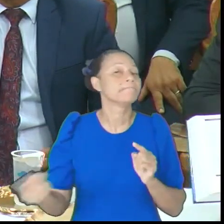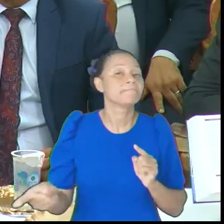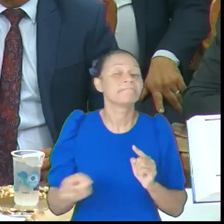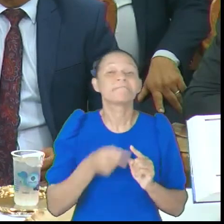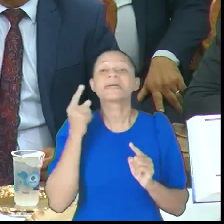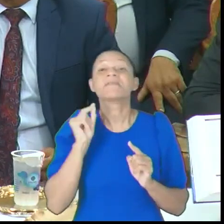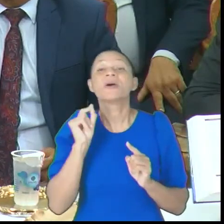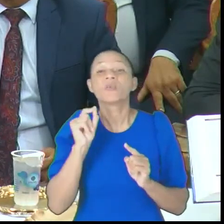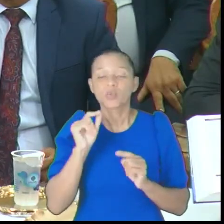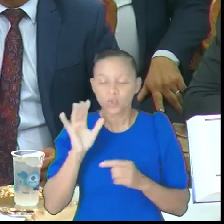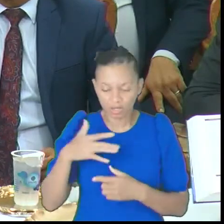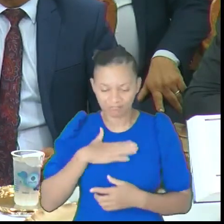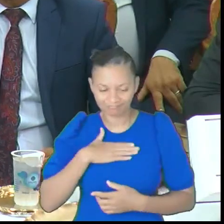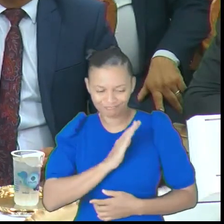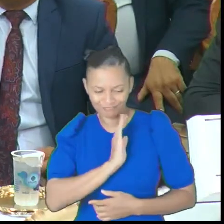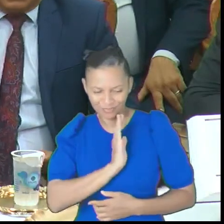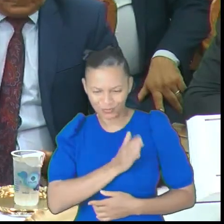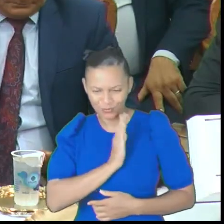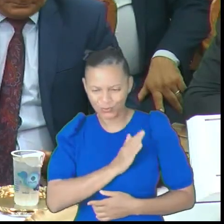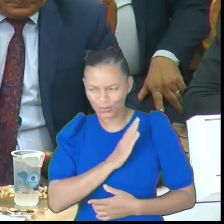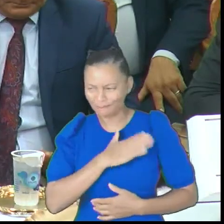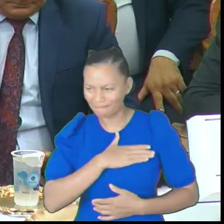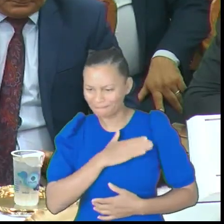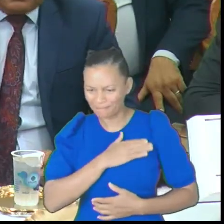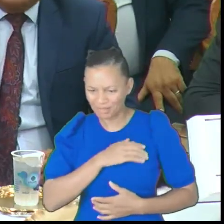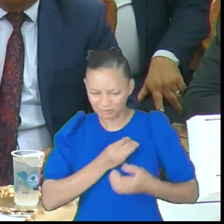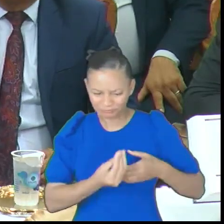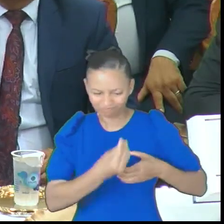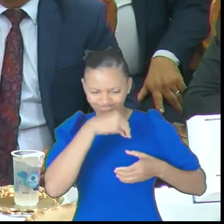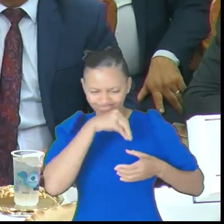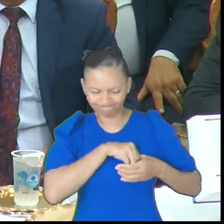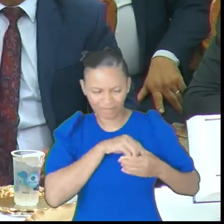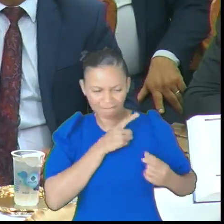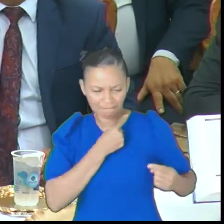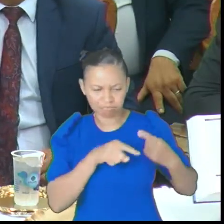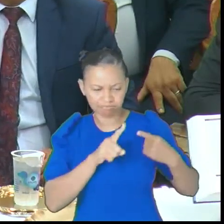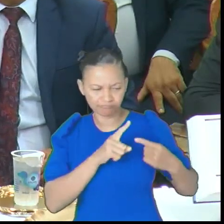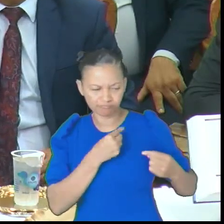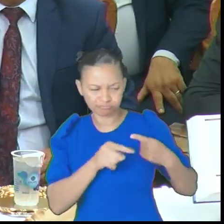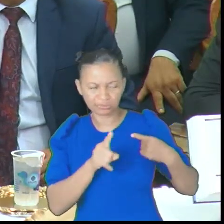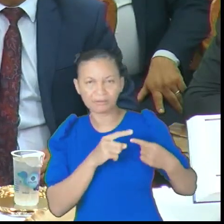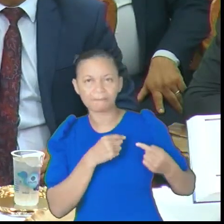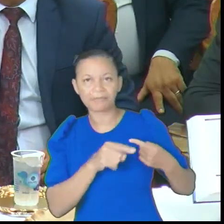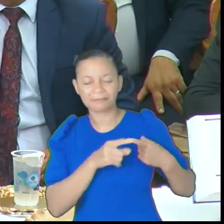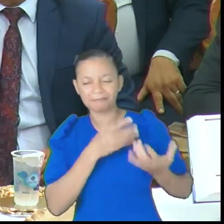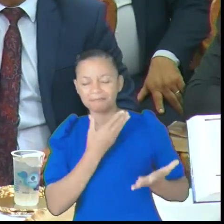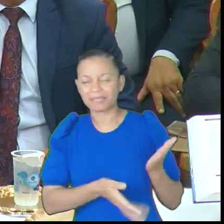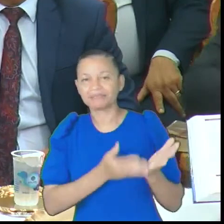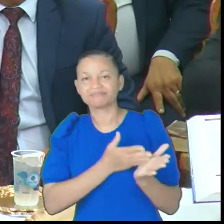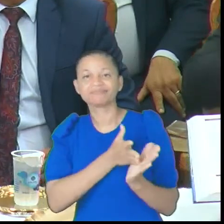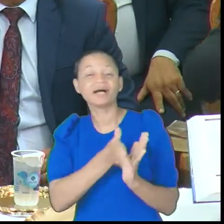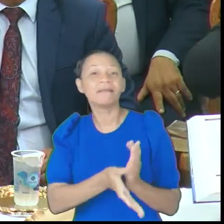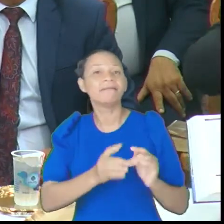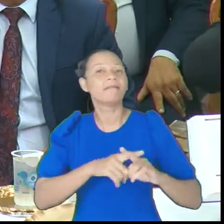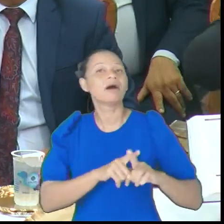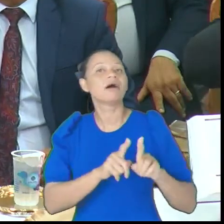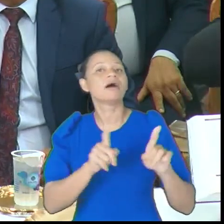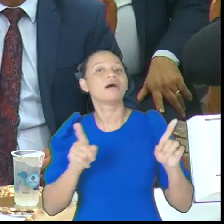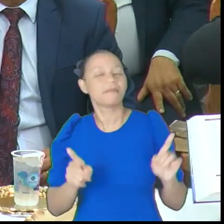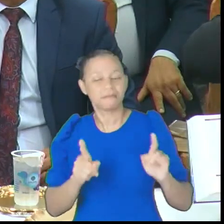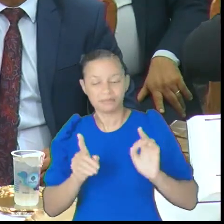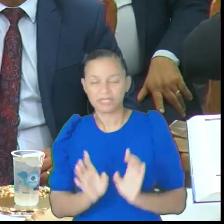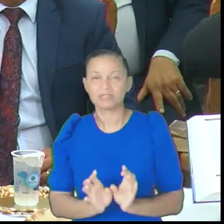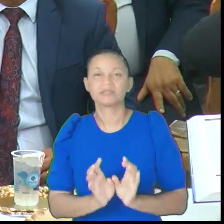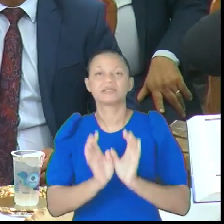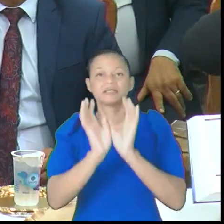sinal de que o meu coração, de que o meu mundo interno já está para lá do que perdido. Mas na Santa